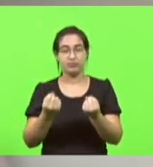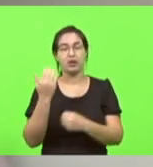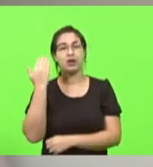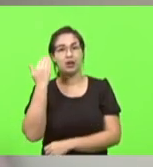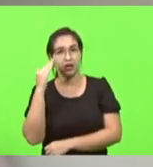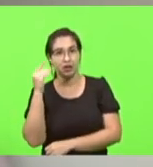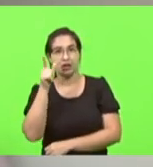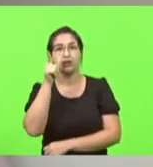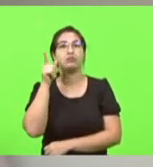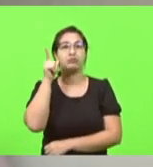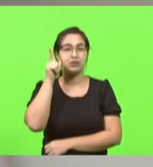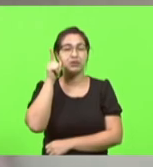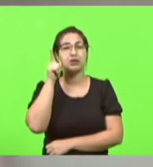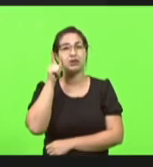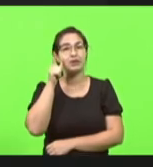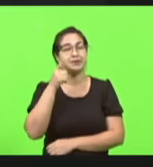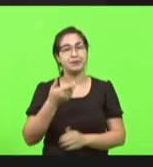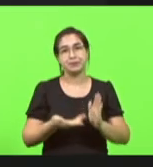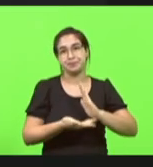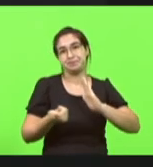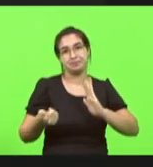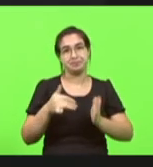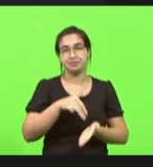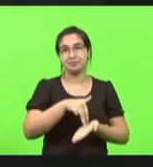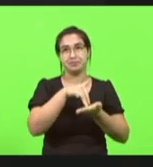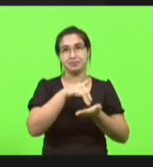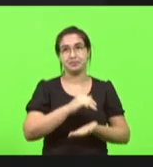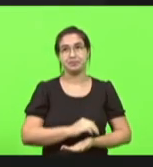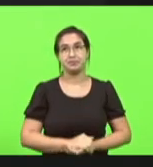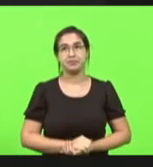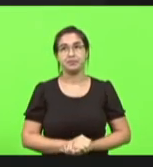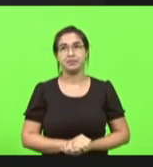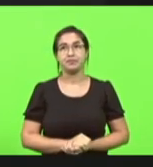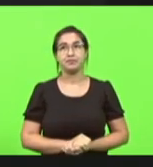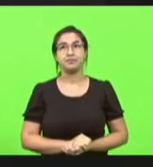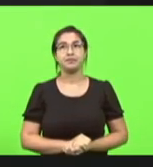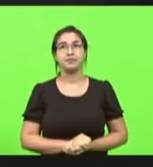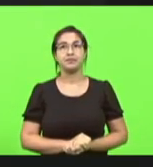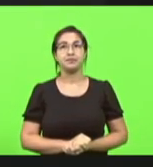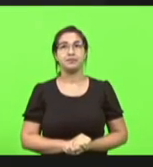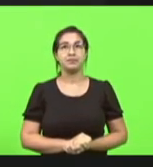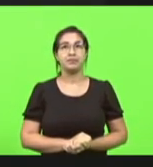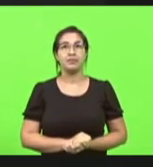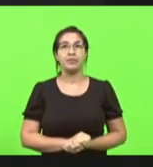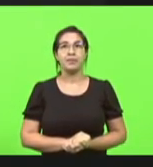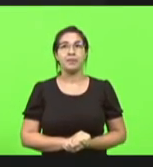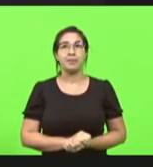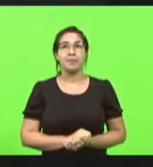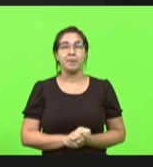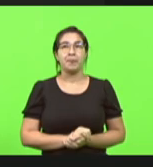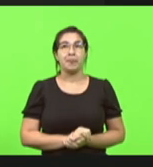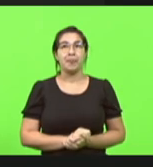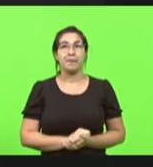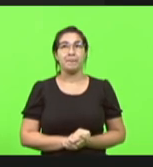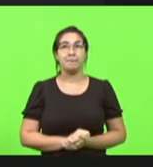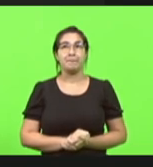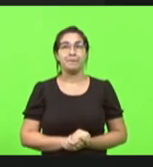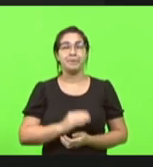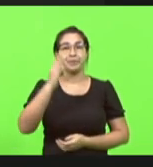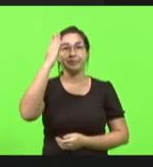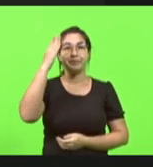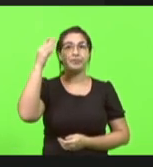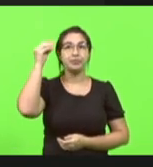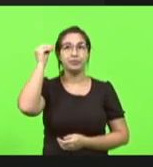Laércio, eu retiro a moção, senhor presidente. Retirado de pauta, tendo um requerimento de vossa excelência. Moção. Pela ordem, presidente. Pela ordem, deputada Luciana